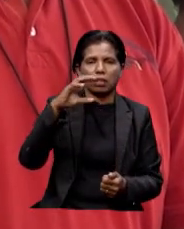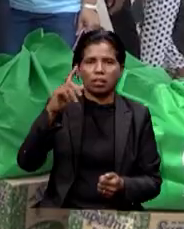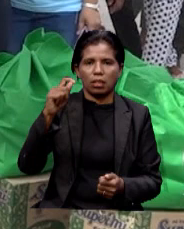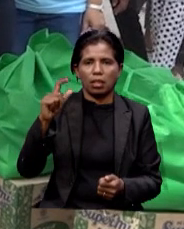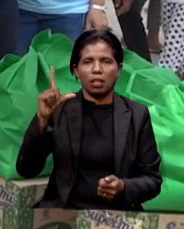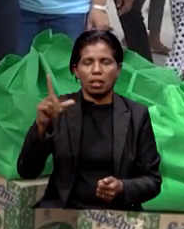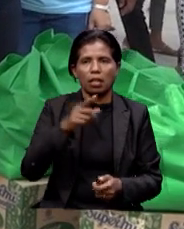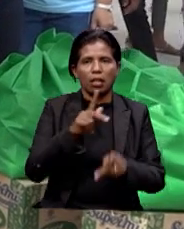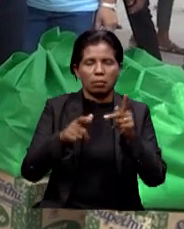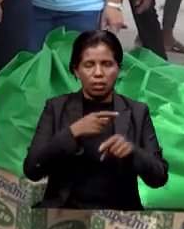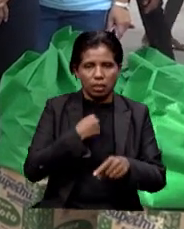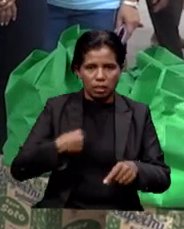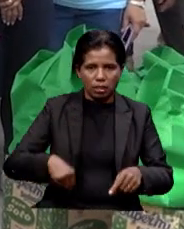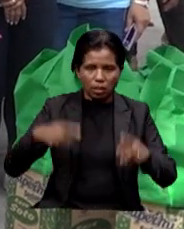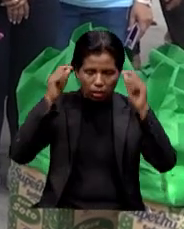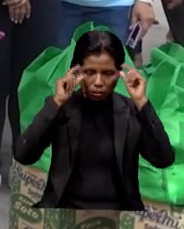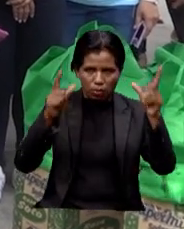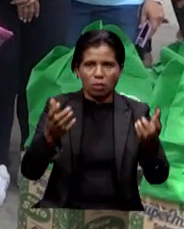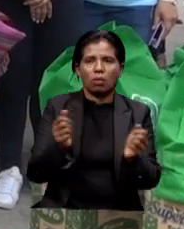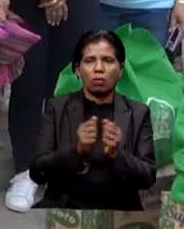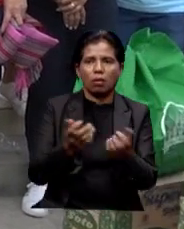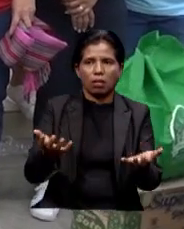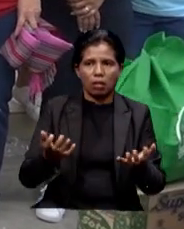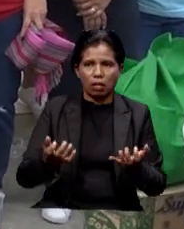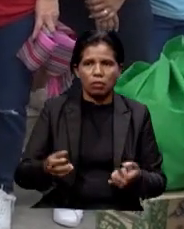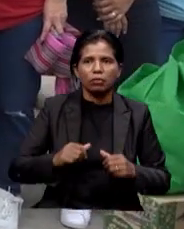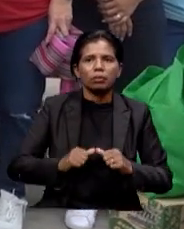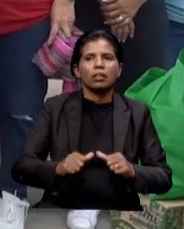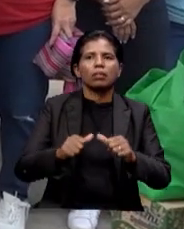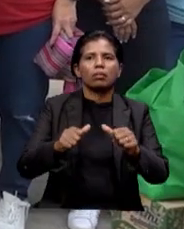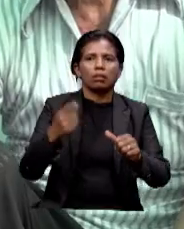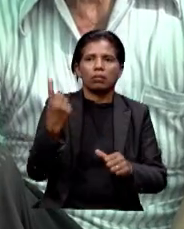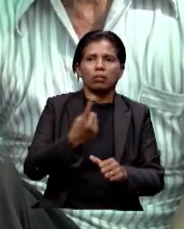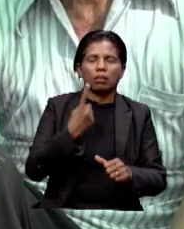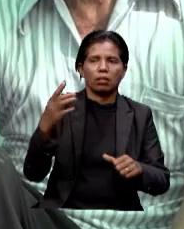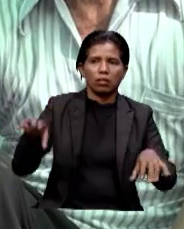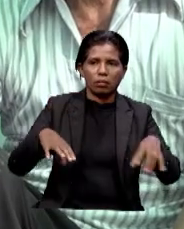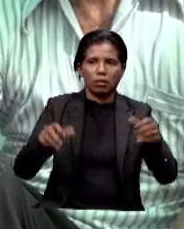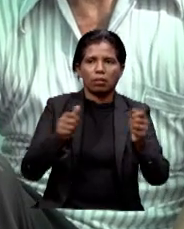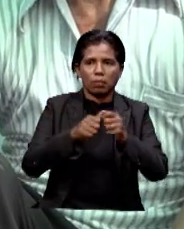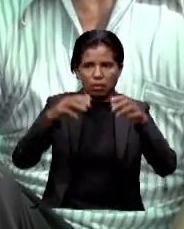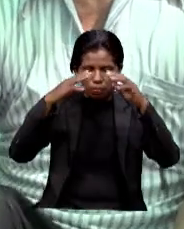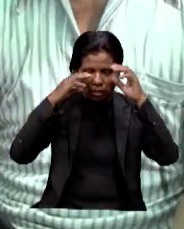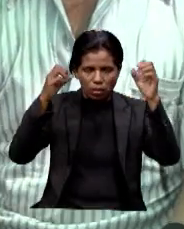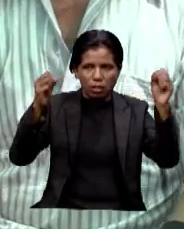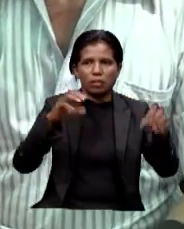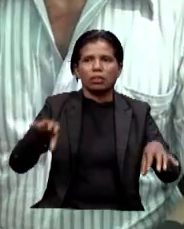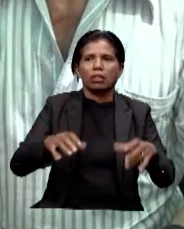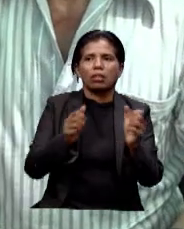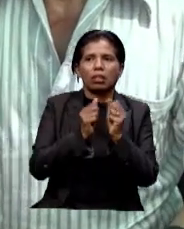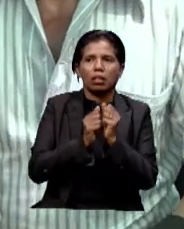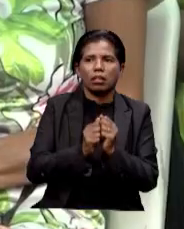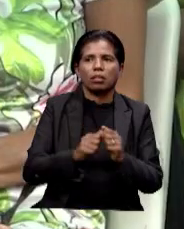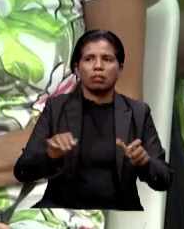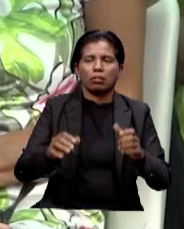Timor-Oang, nebek ho vontade, ho larandia, continua na fatin, serviço muito com a presidência mos, colabora,